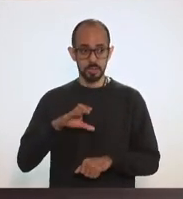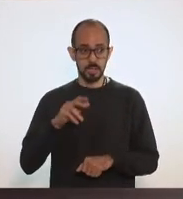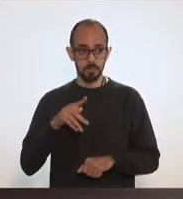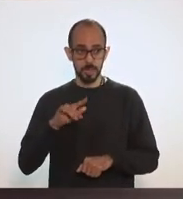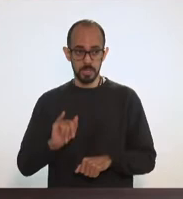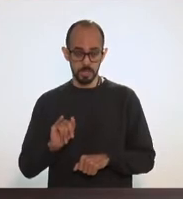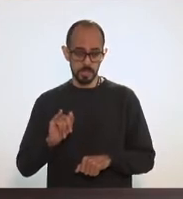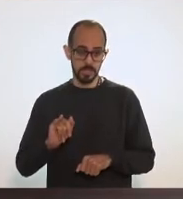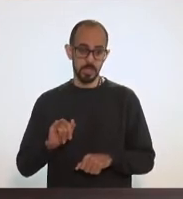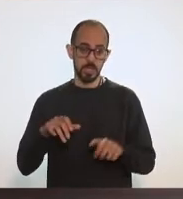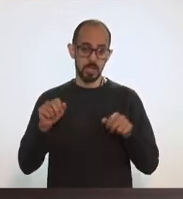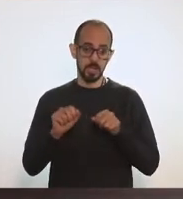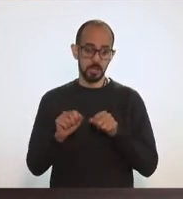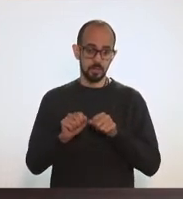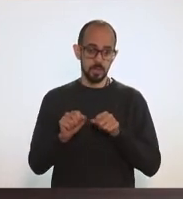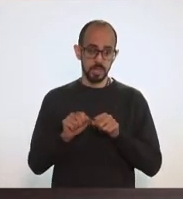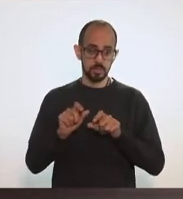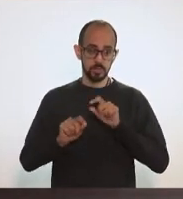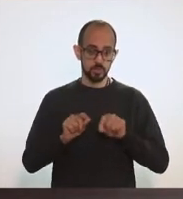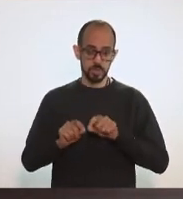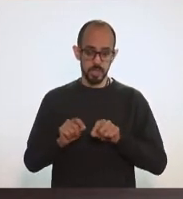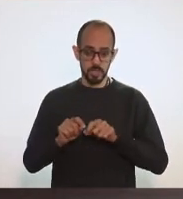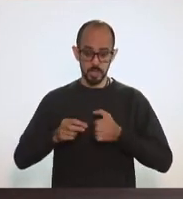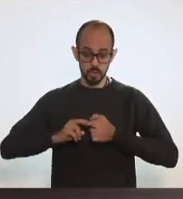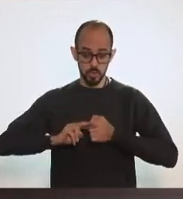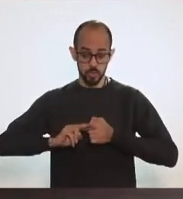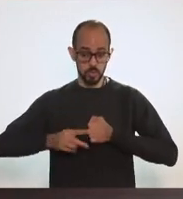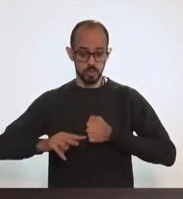apura as causas dos incêndios e não